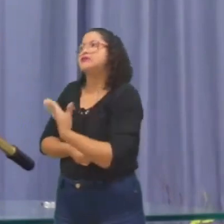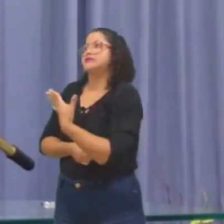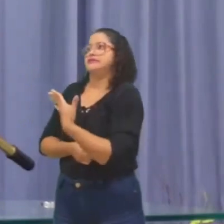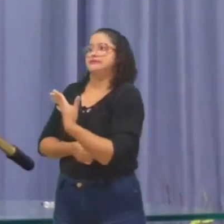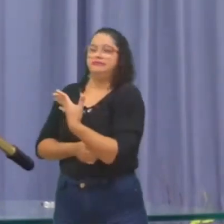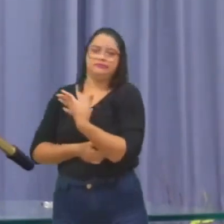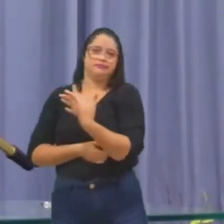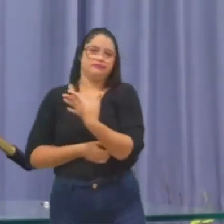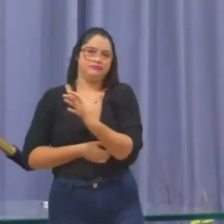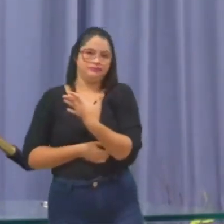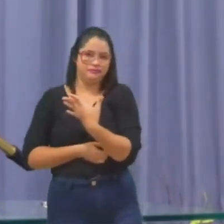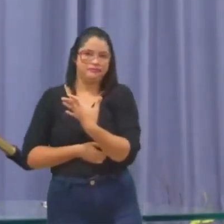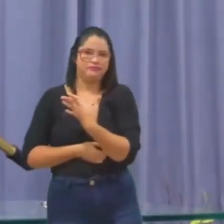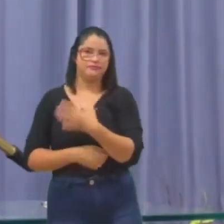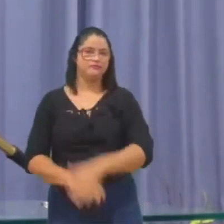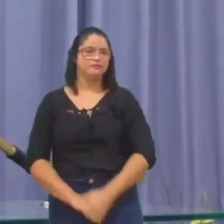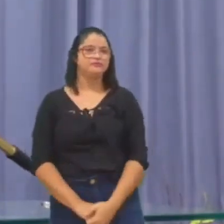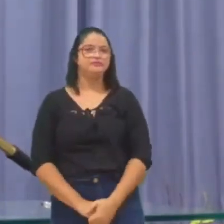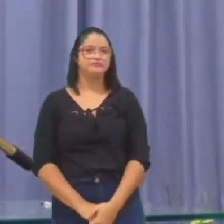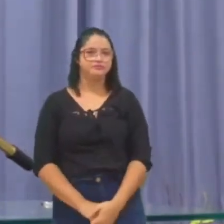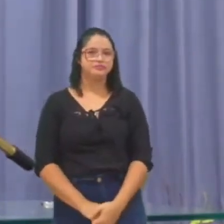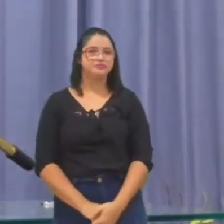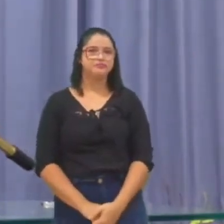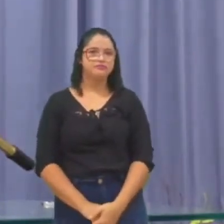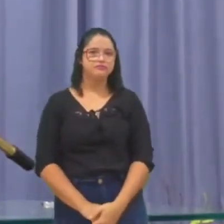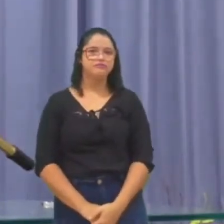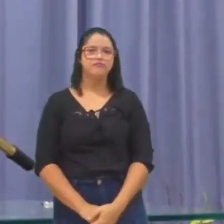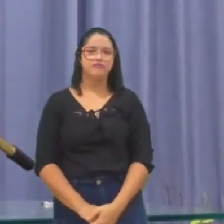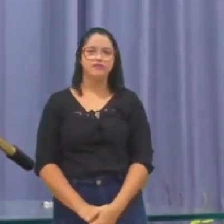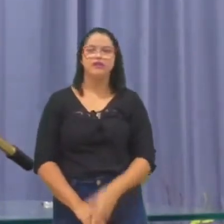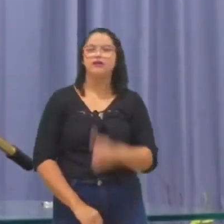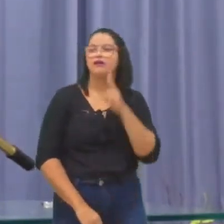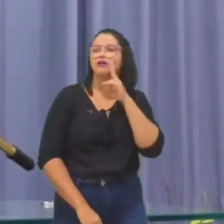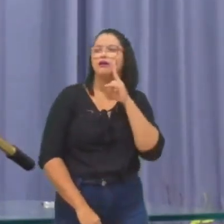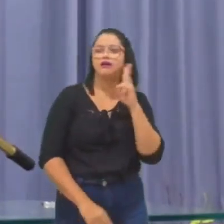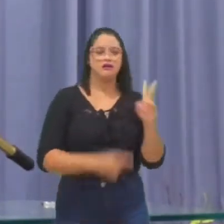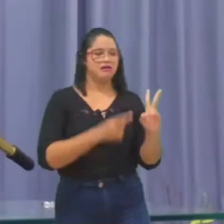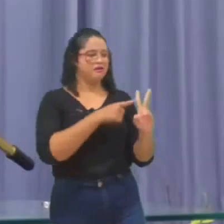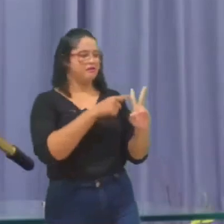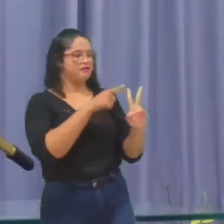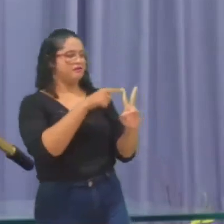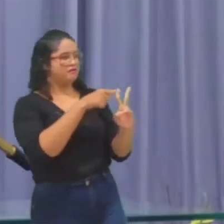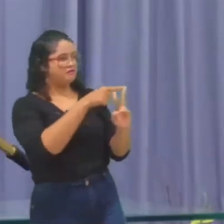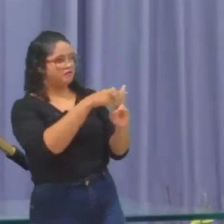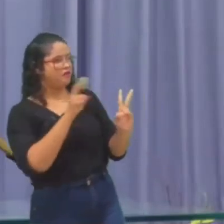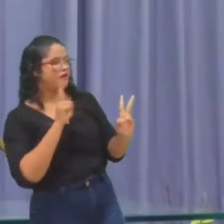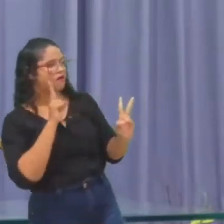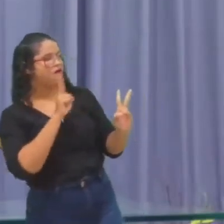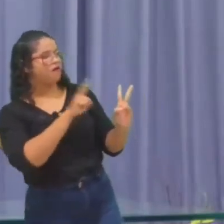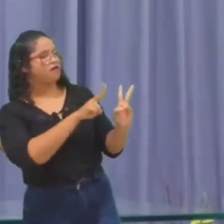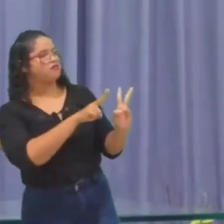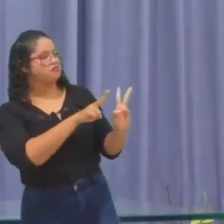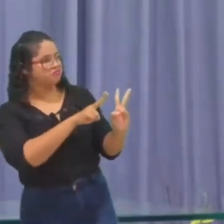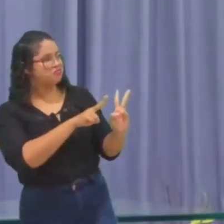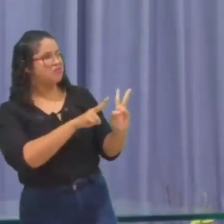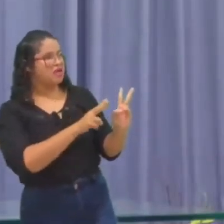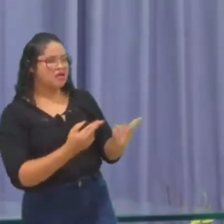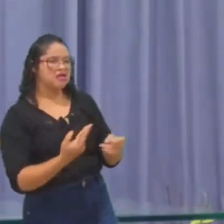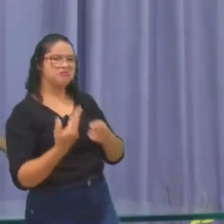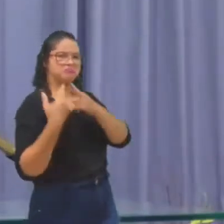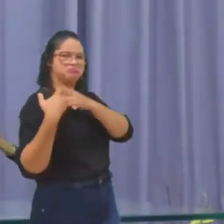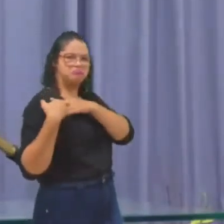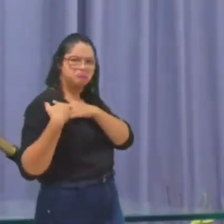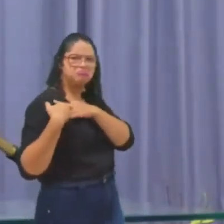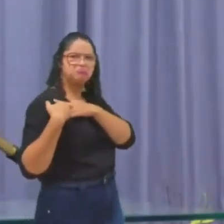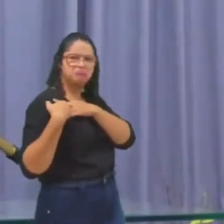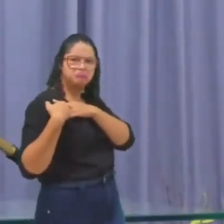santo nome. Vemos que estes homens muito responsáveis, Josué e Calebe,